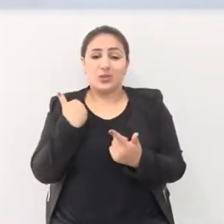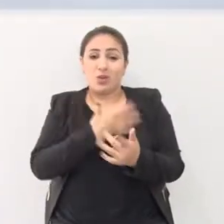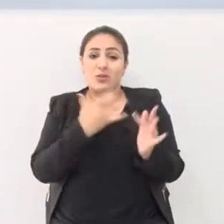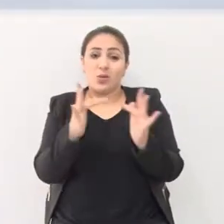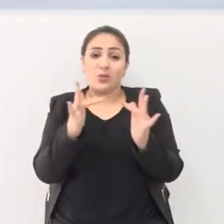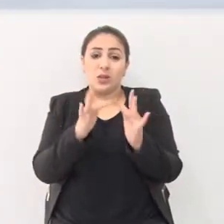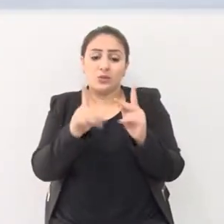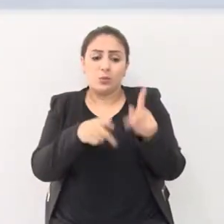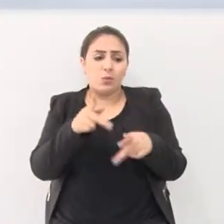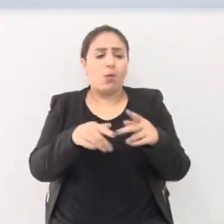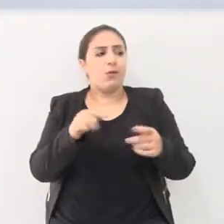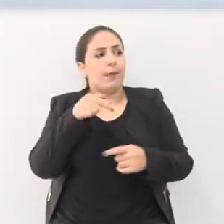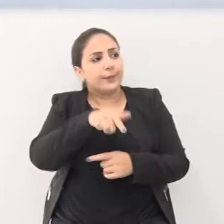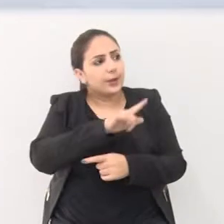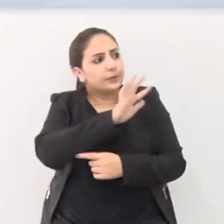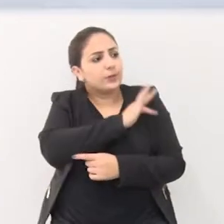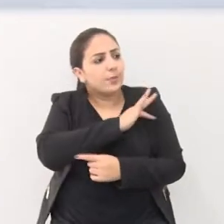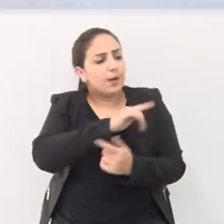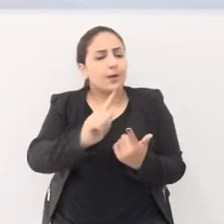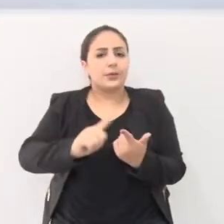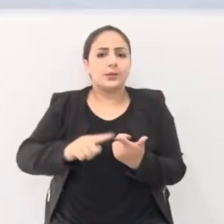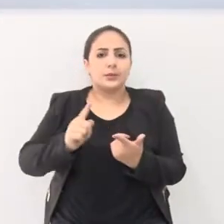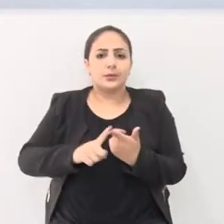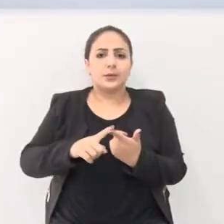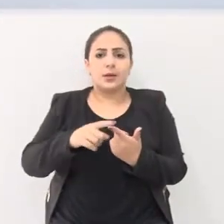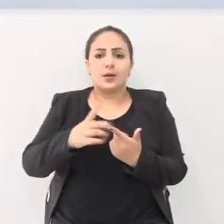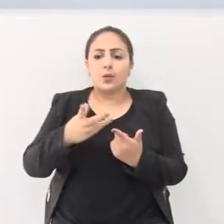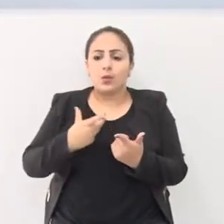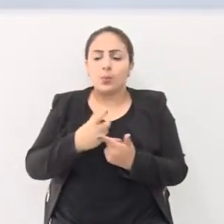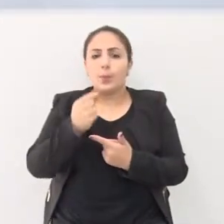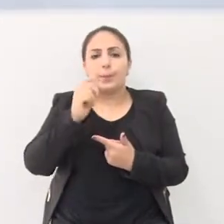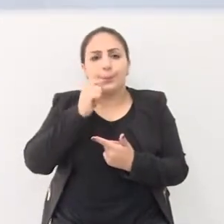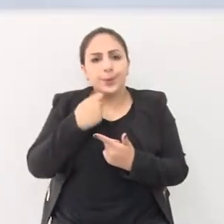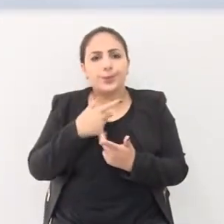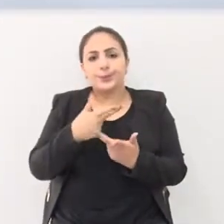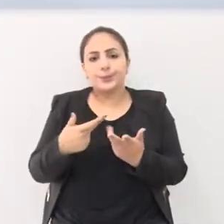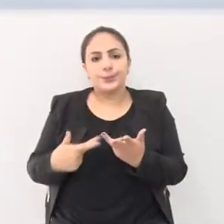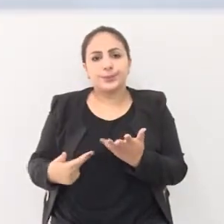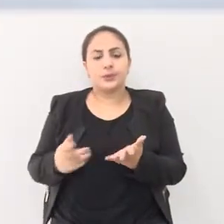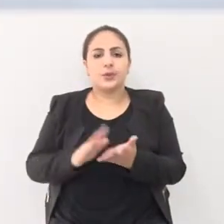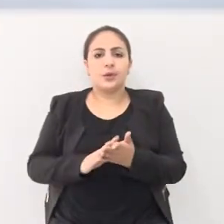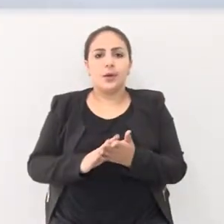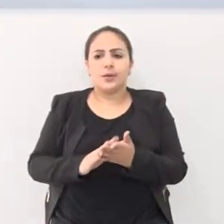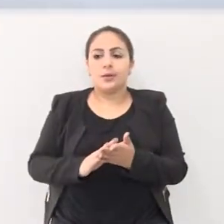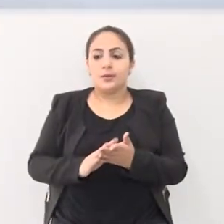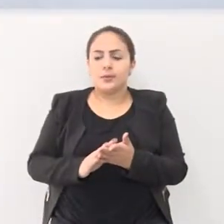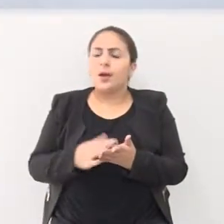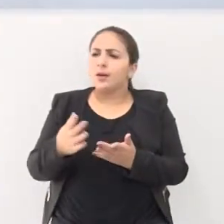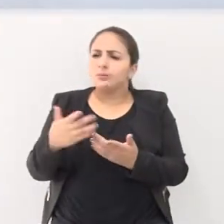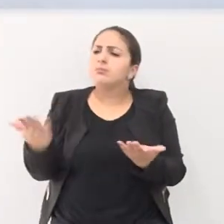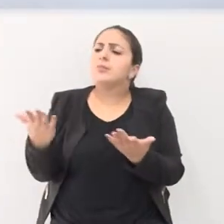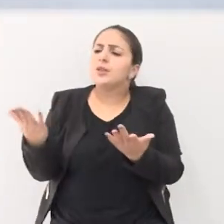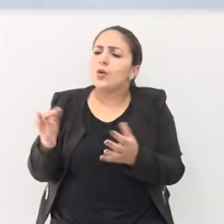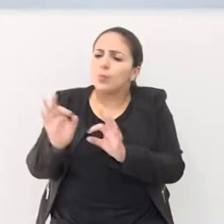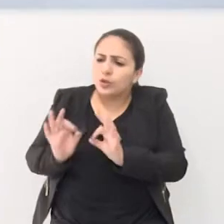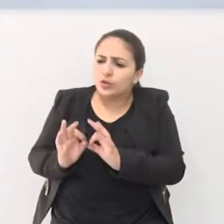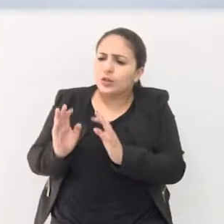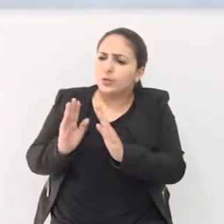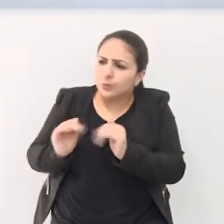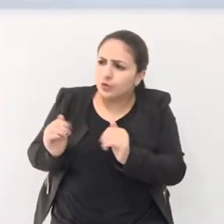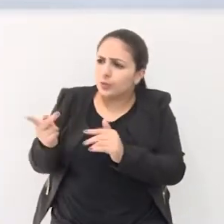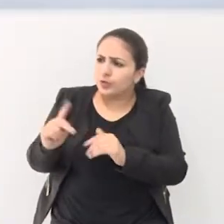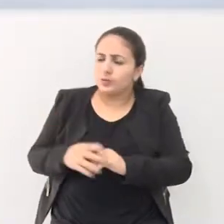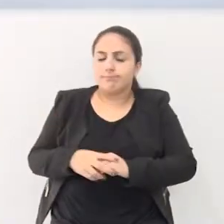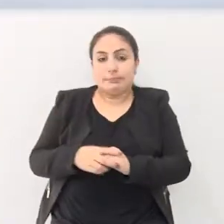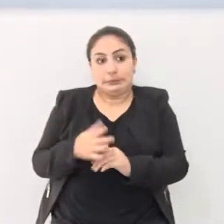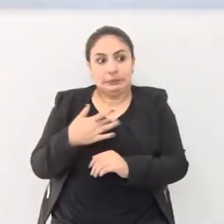do povo, na farmácia, na padaria, no bar, enfim, na rua, as pessoas te encontram e te perguntam: mas aquele projeto que eu te encaminhei, aquele pedido que eu te